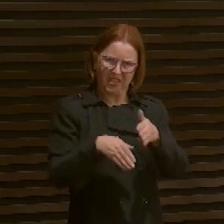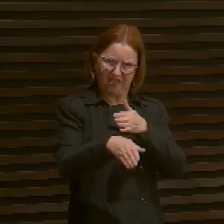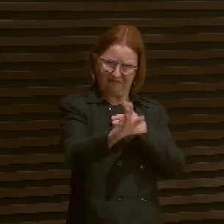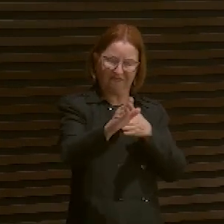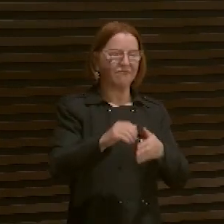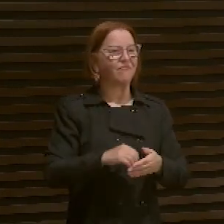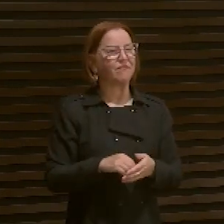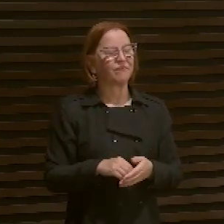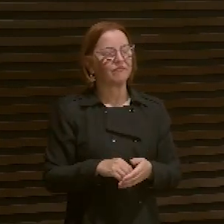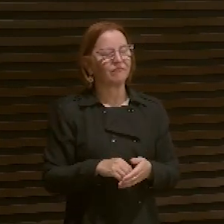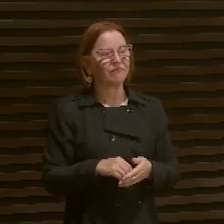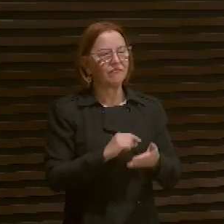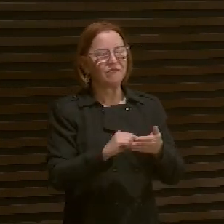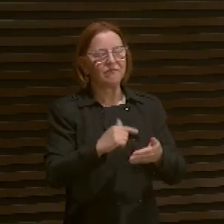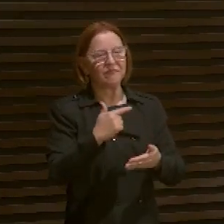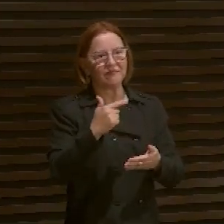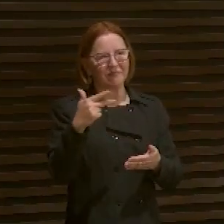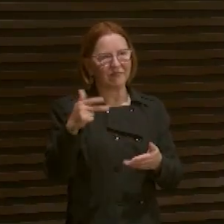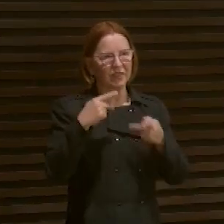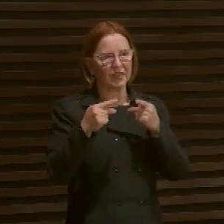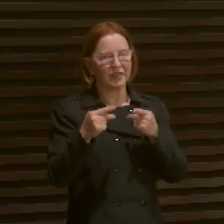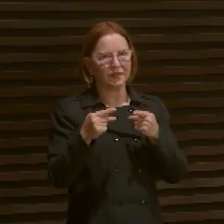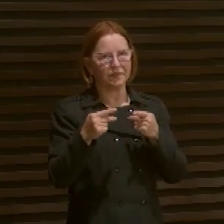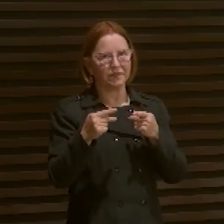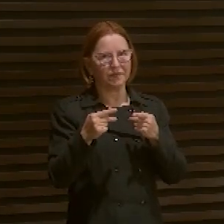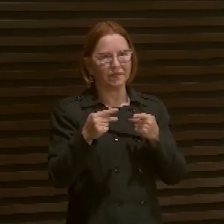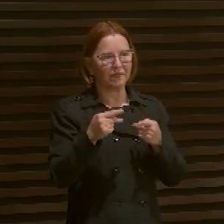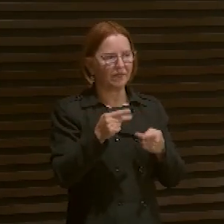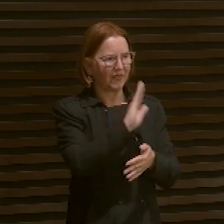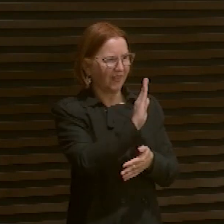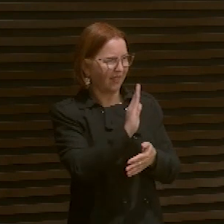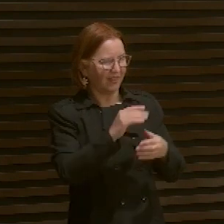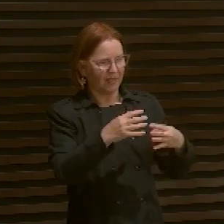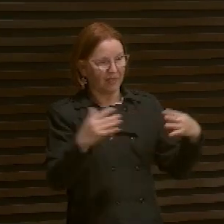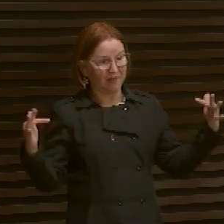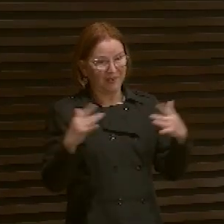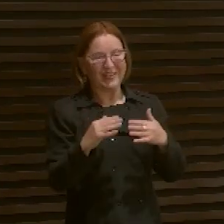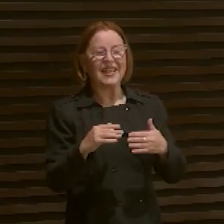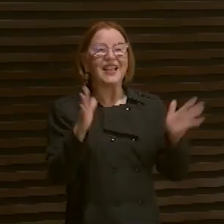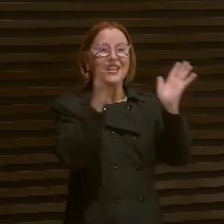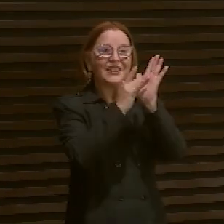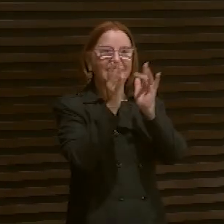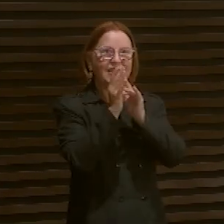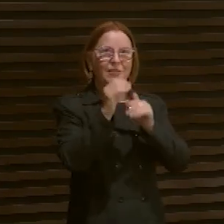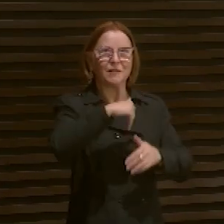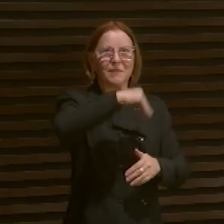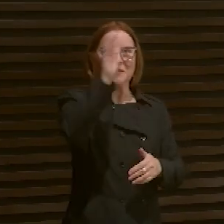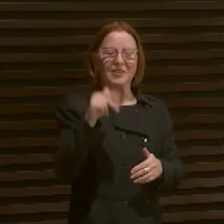Versículo 23 diz assim: e despedidas as multidões, subiu ao monte a fim de orar